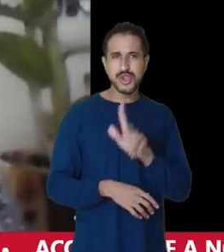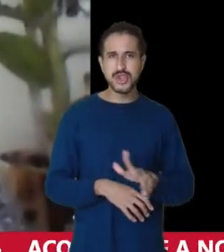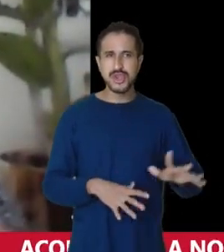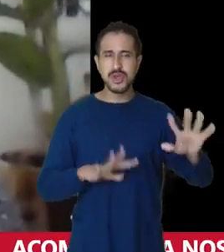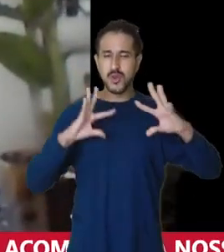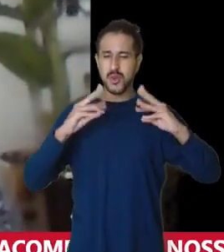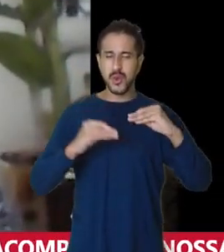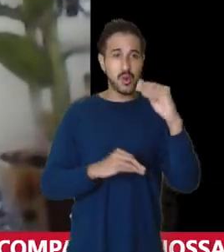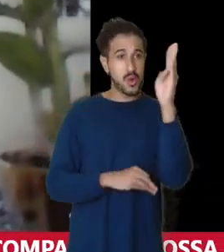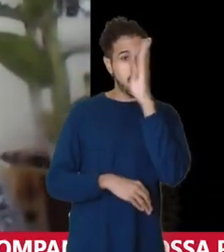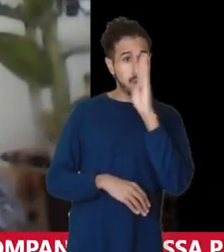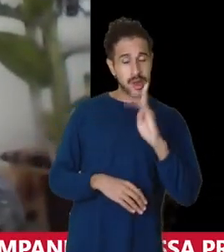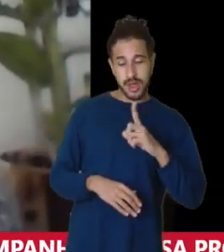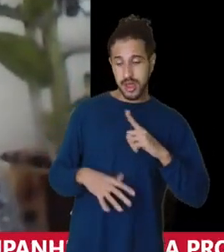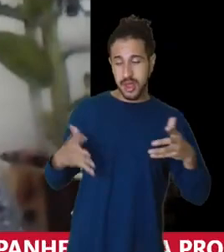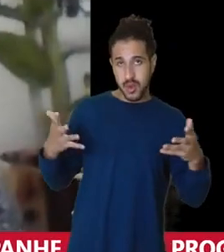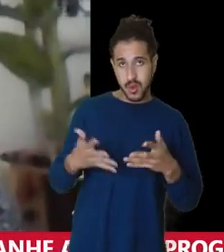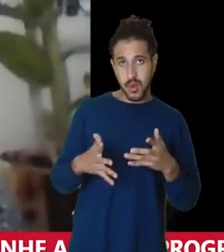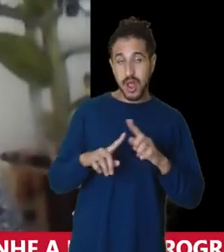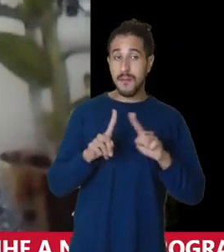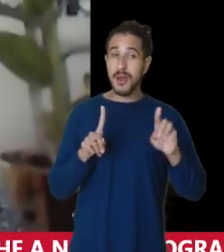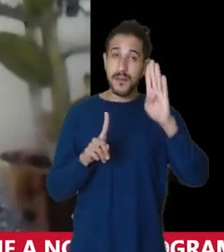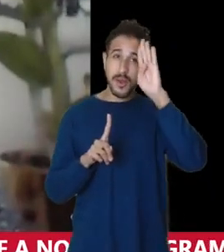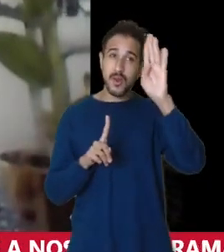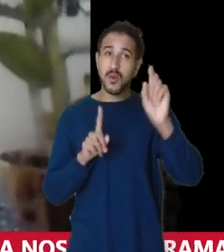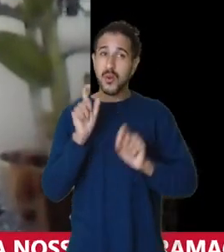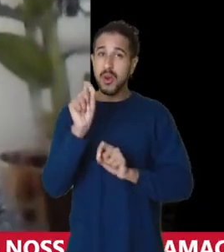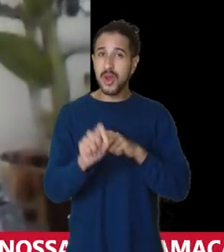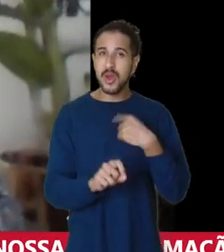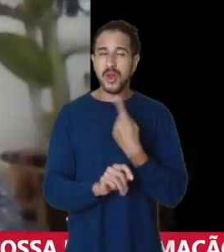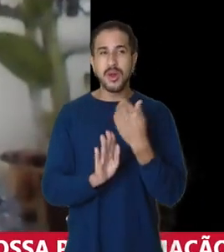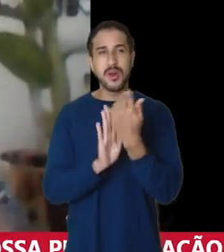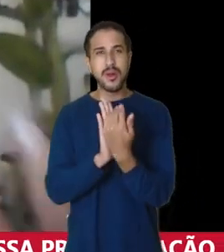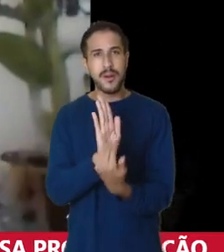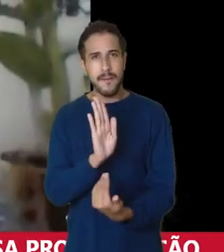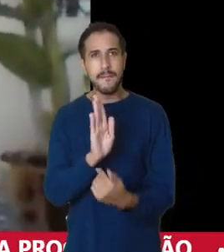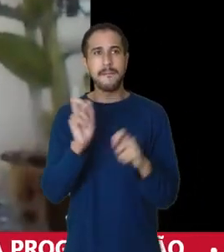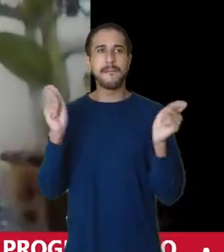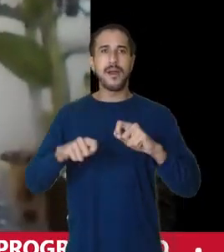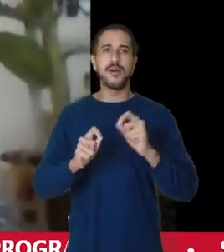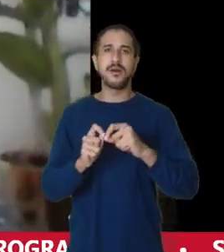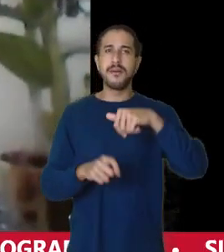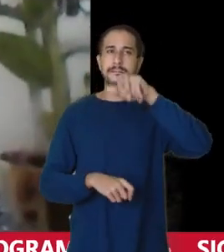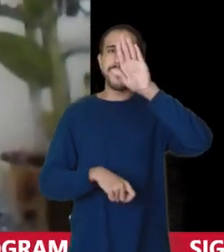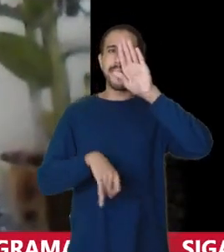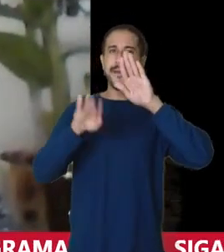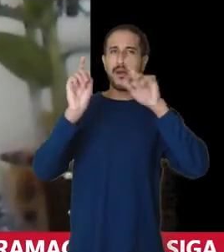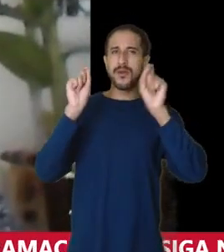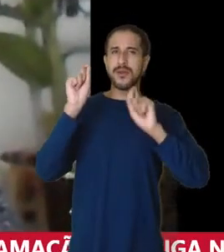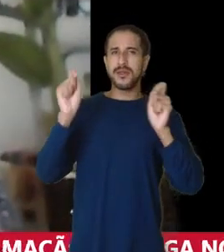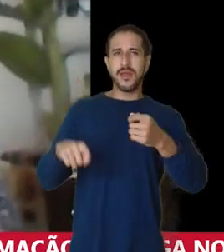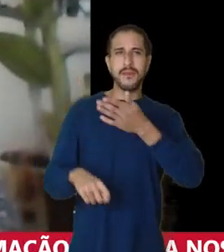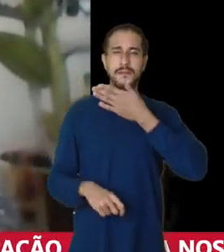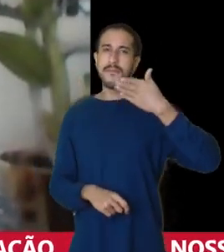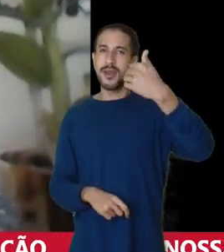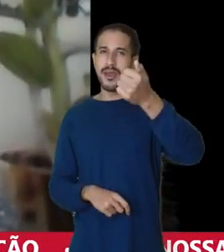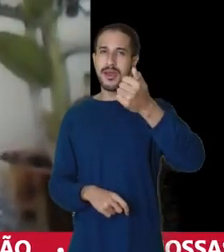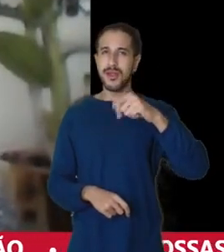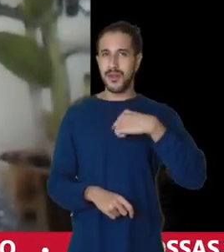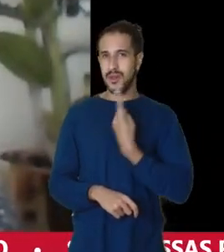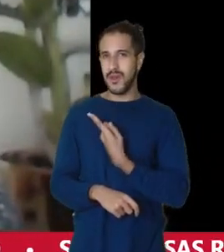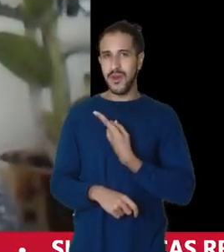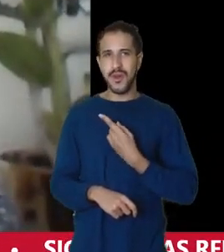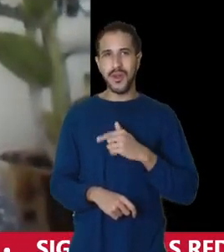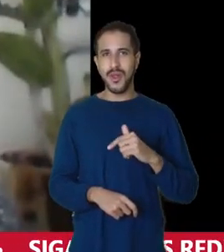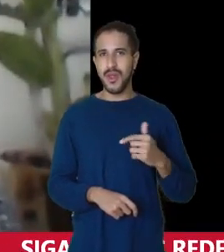que o Estado brasileiro tem hoje, mas, sobretudo, o que é que o nosso programa pode fazer mais e pode fazer melhor. Então, a gente não